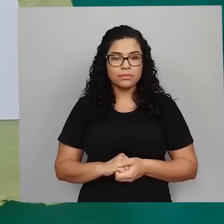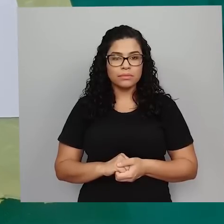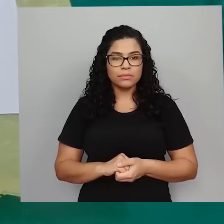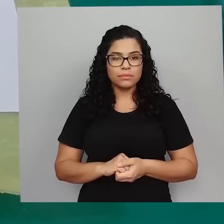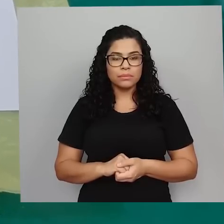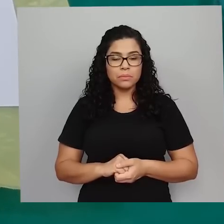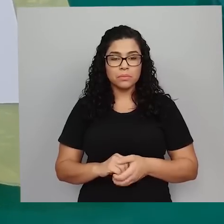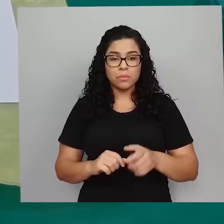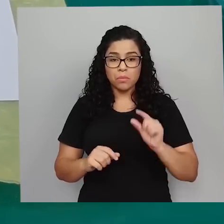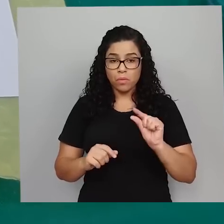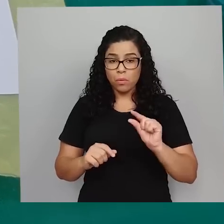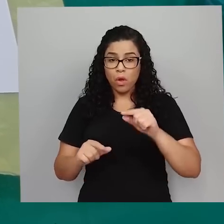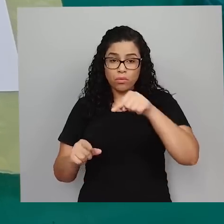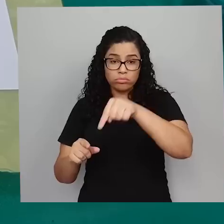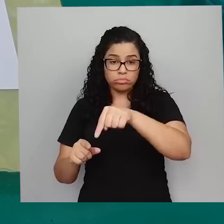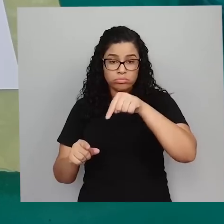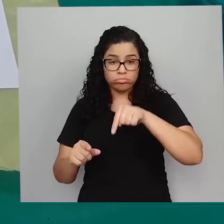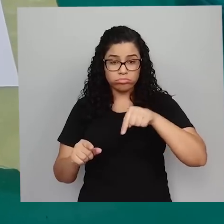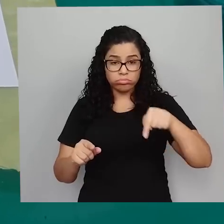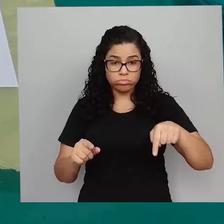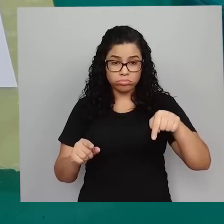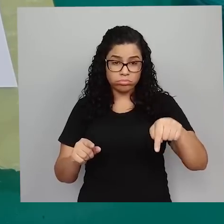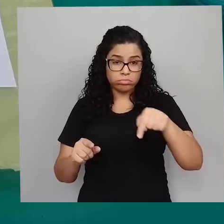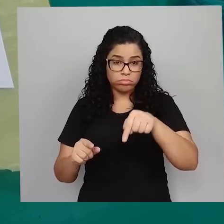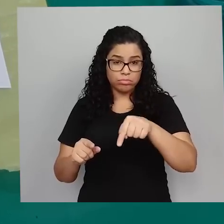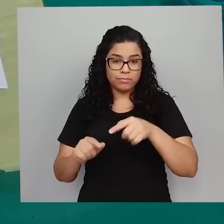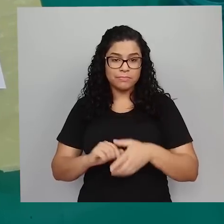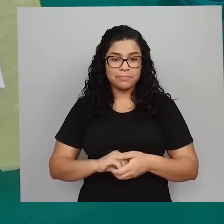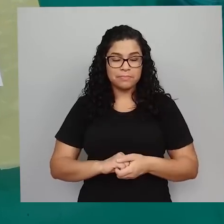Vou colocar um pouquinho aqui.